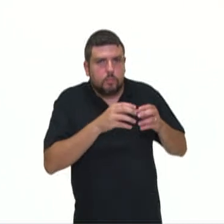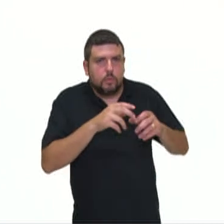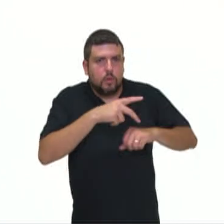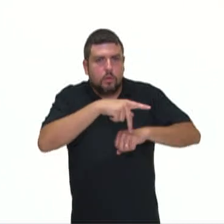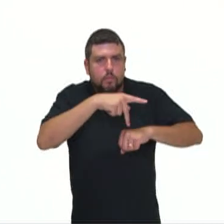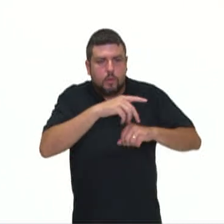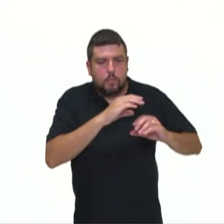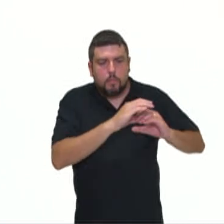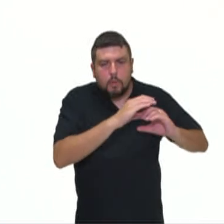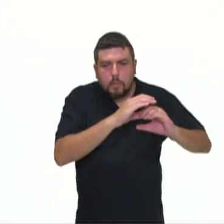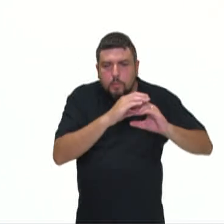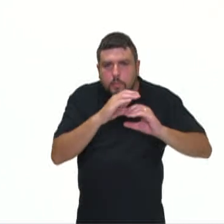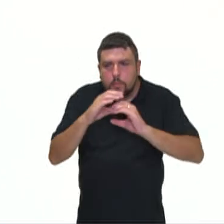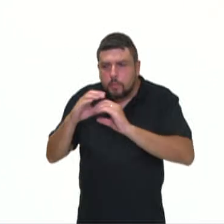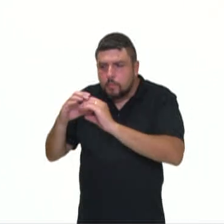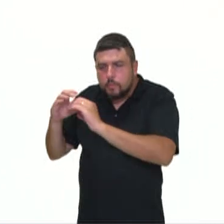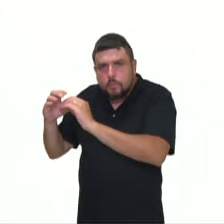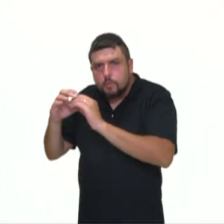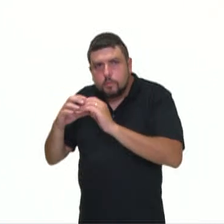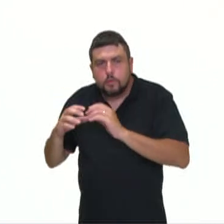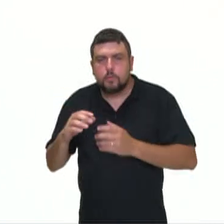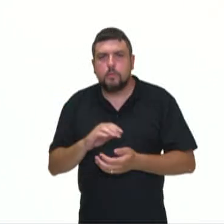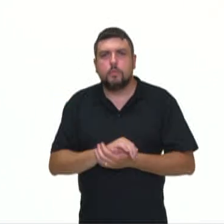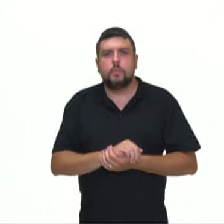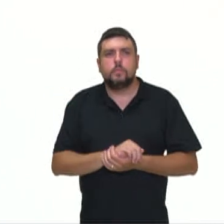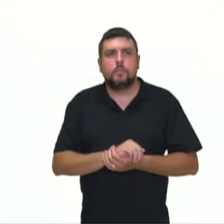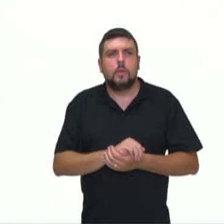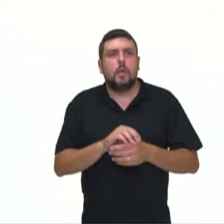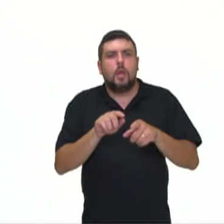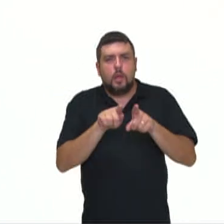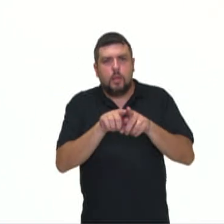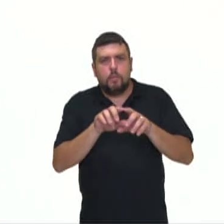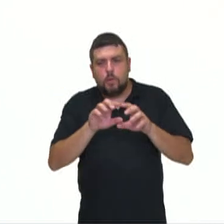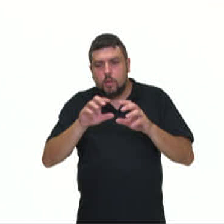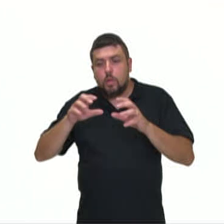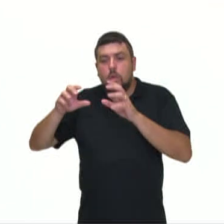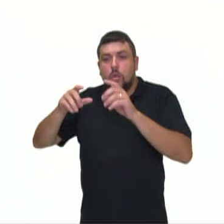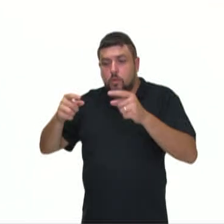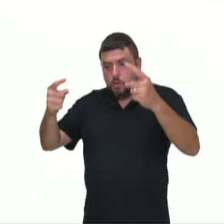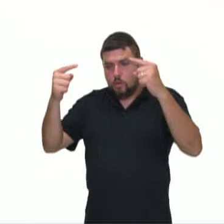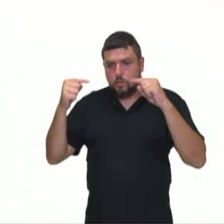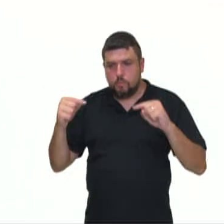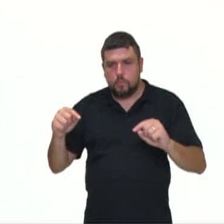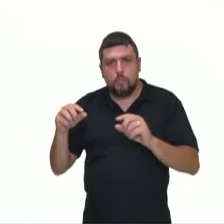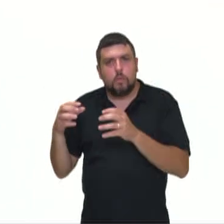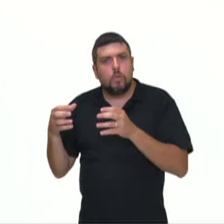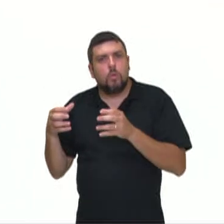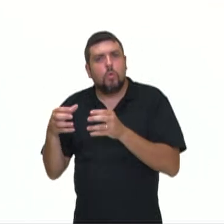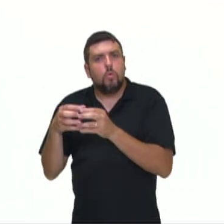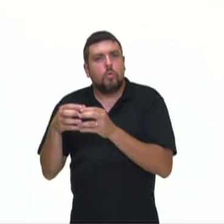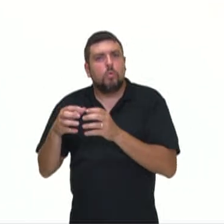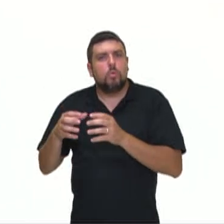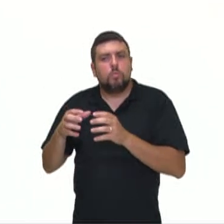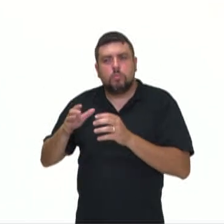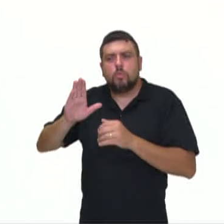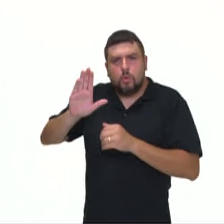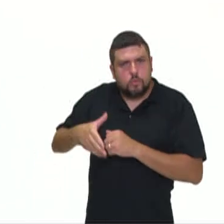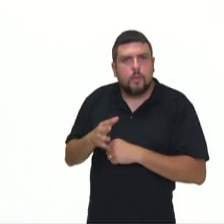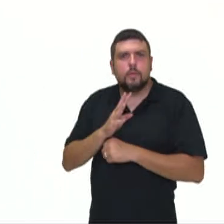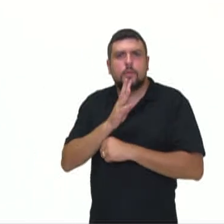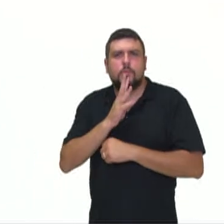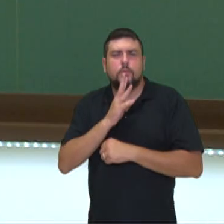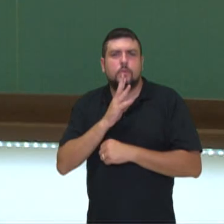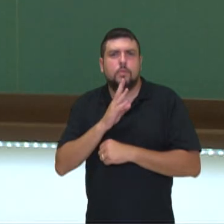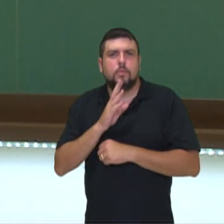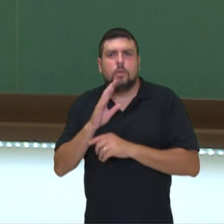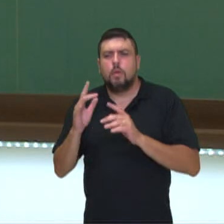dizendo olá, né? E aqui um grupo que já se conhece, já estão se mantendo